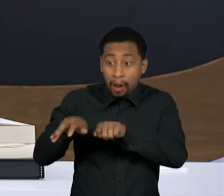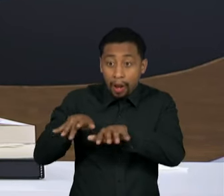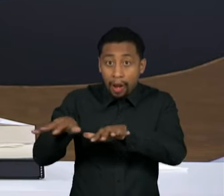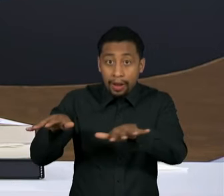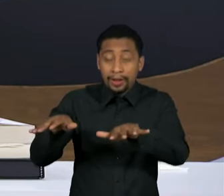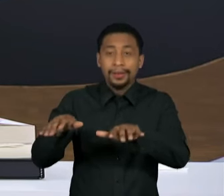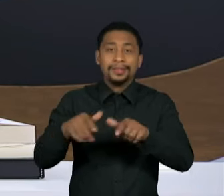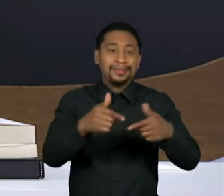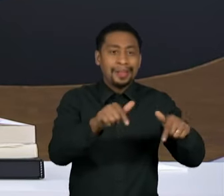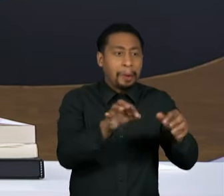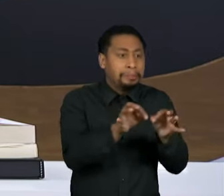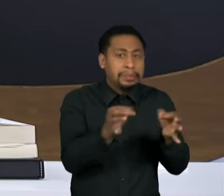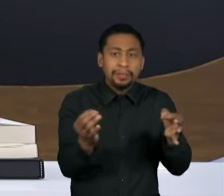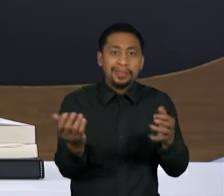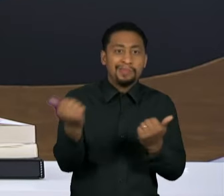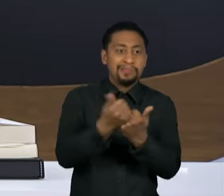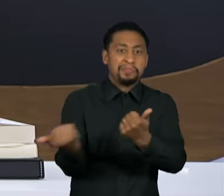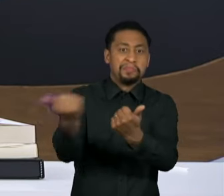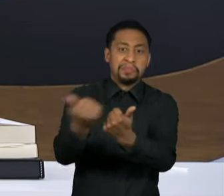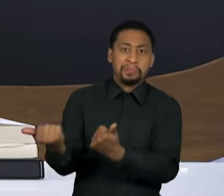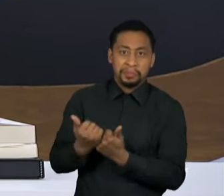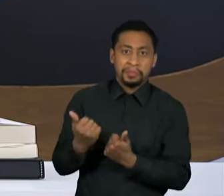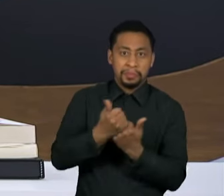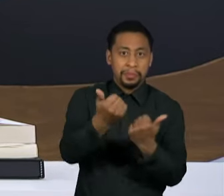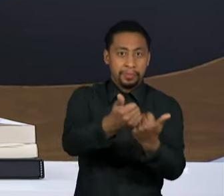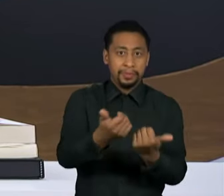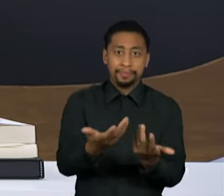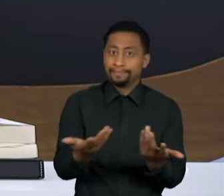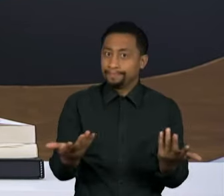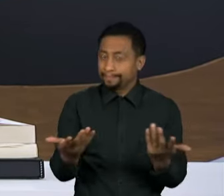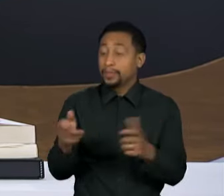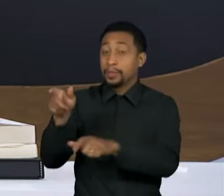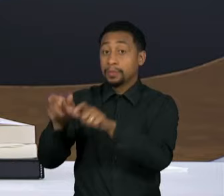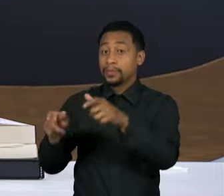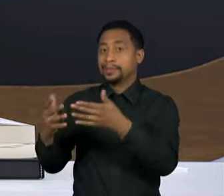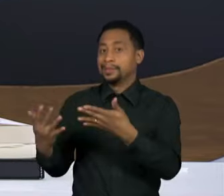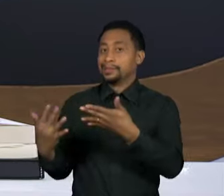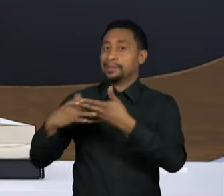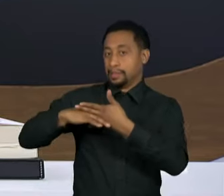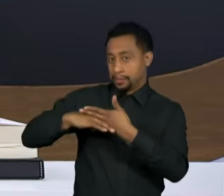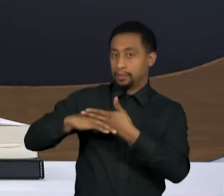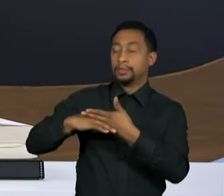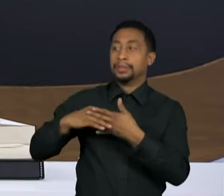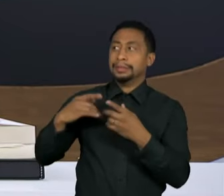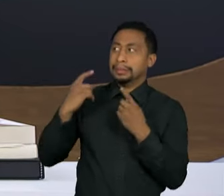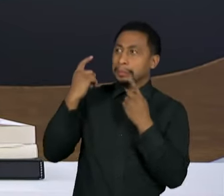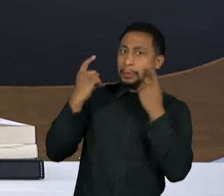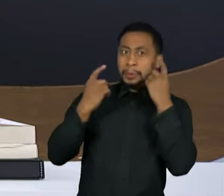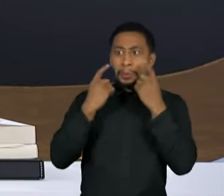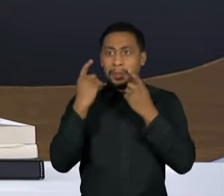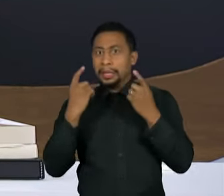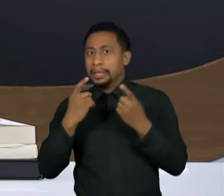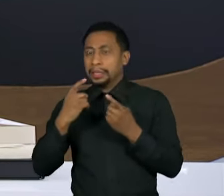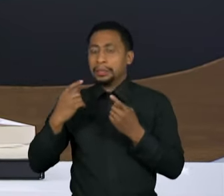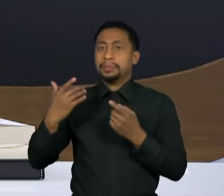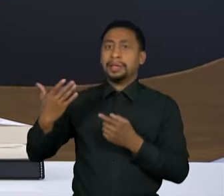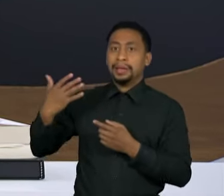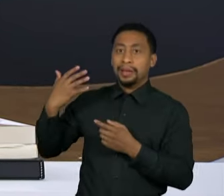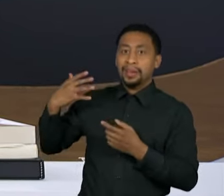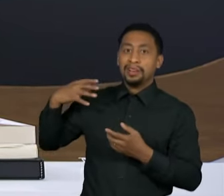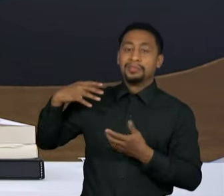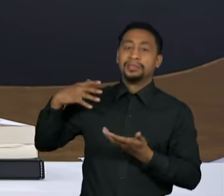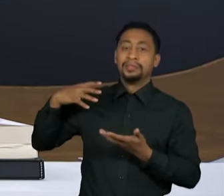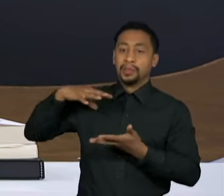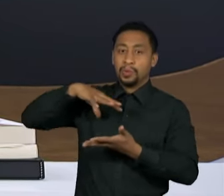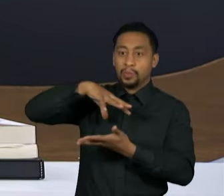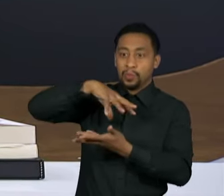precários. É possível convencer esse cidadão que já está ressentido da primeira onda da globalização, que agora se vê às